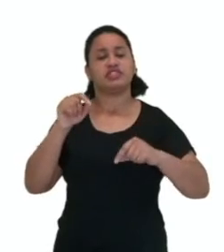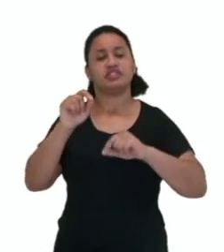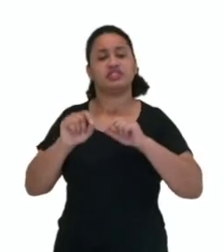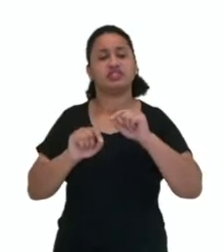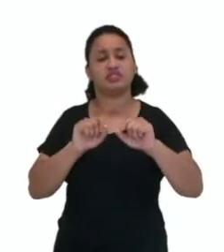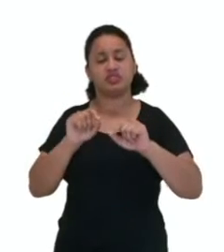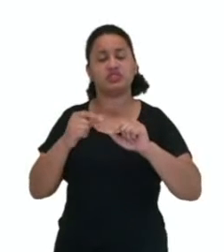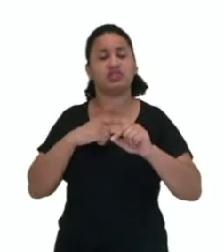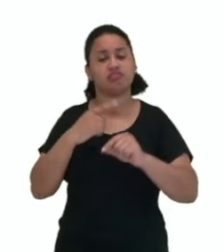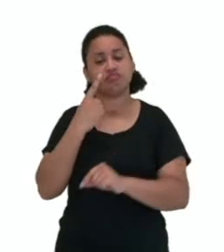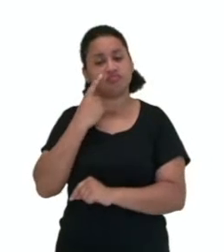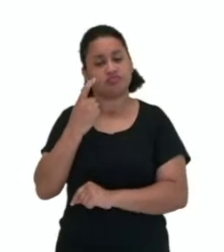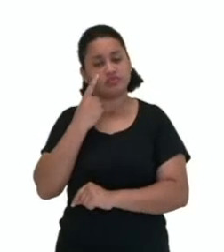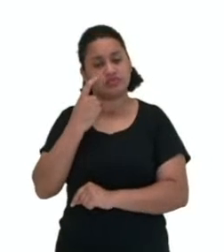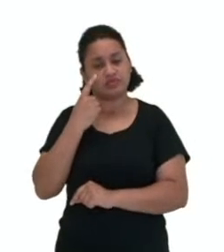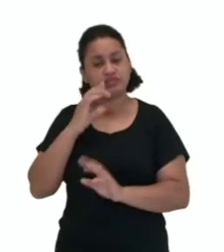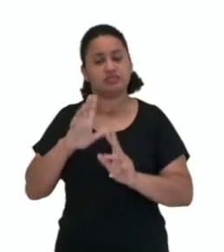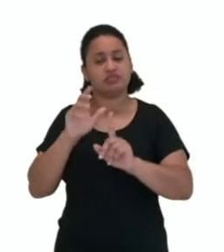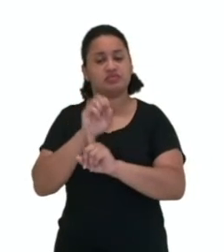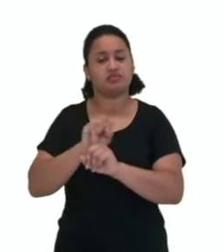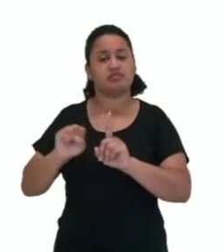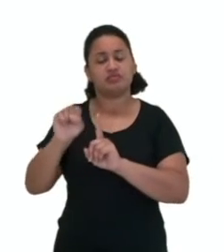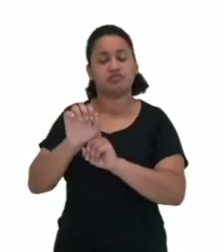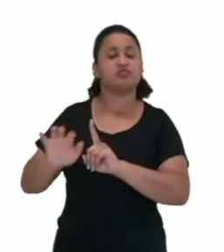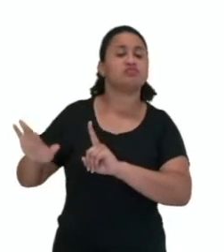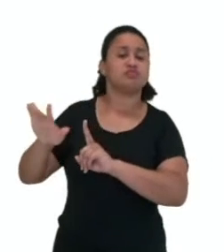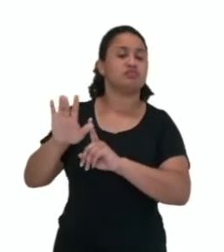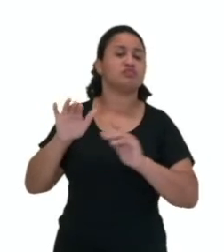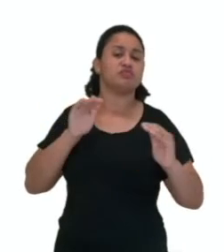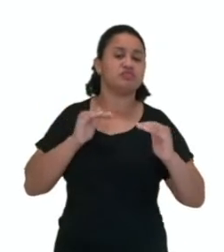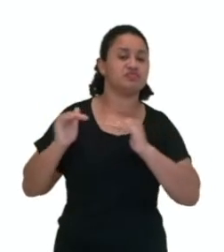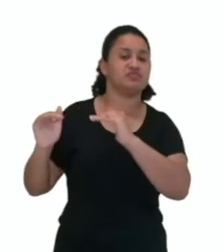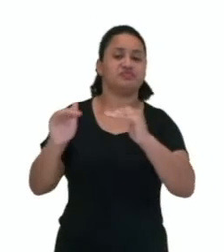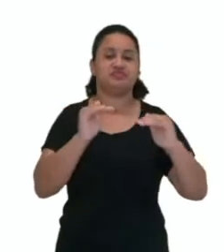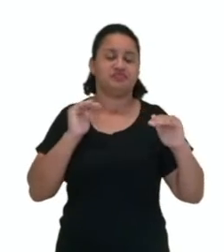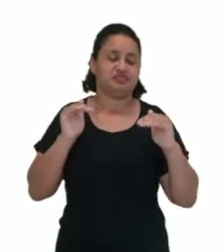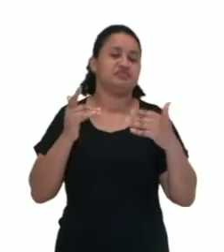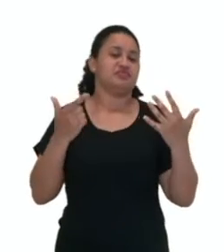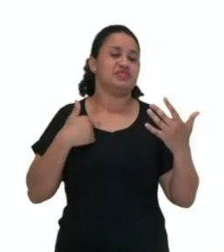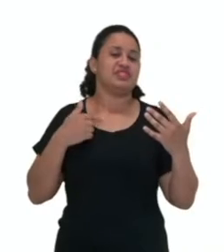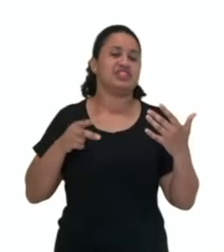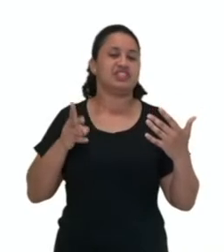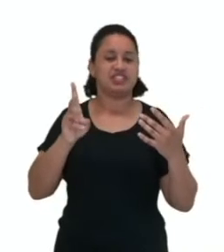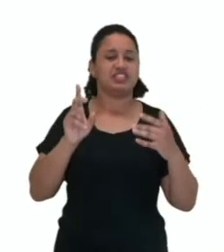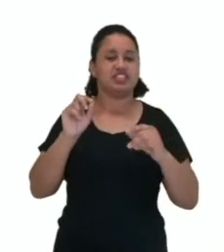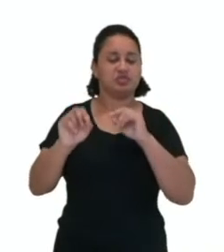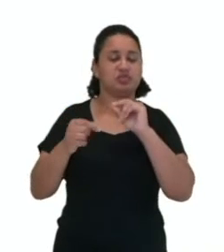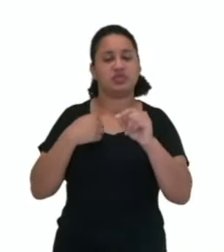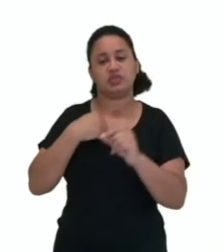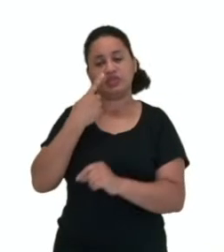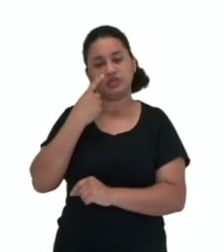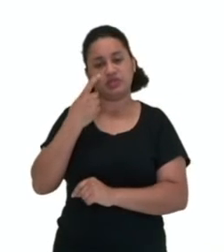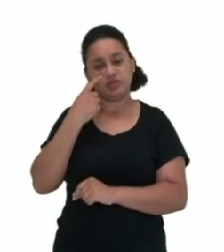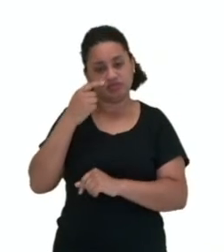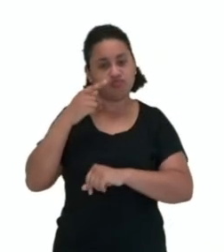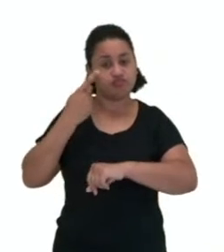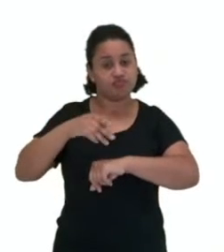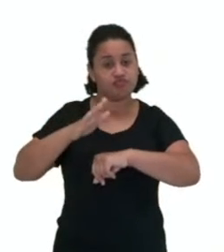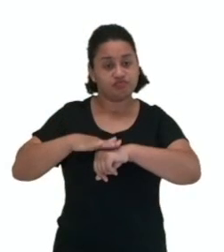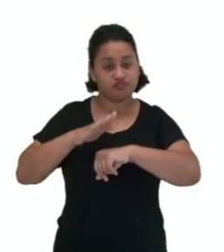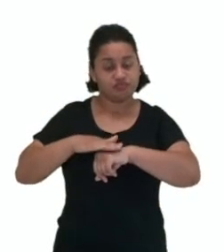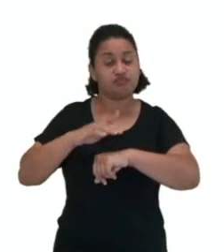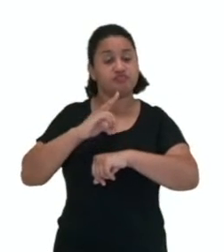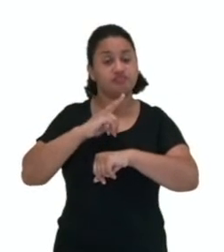buscar o interesse da sociedade em comum, sempre devem buscar esse interesse próprio.